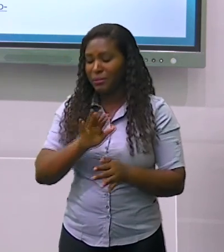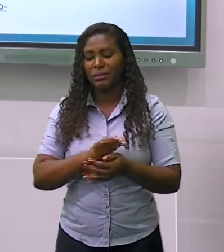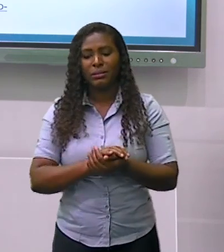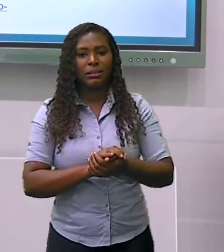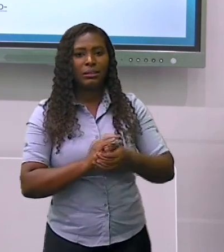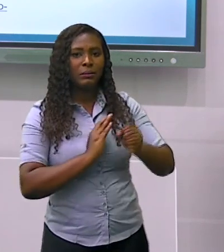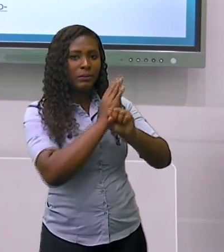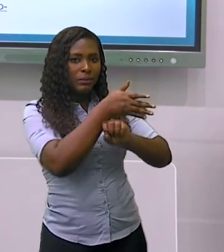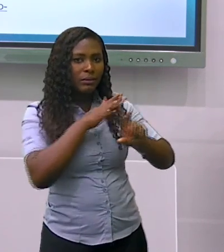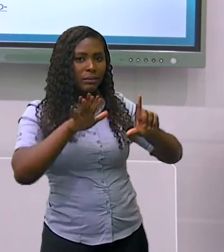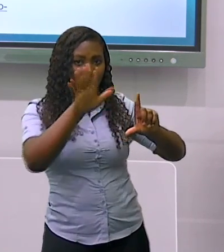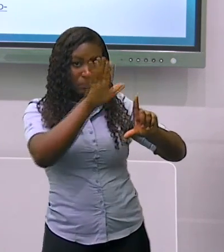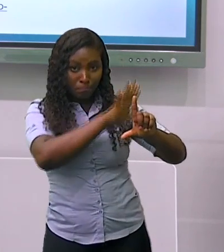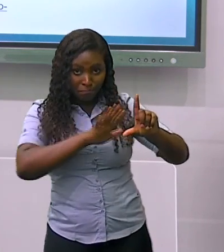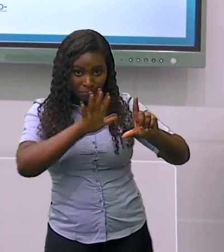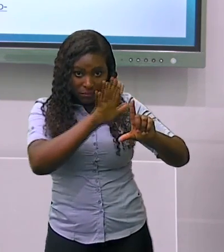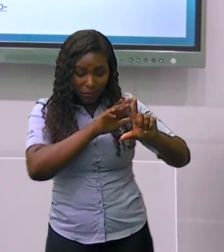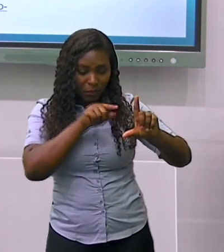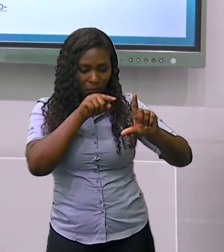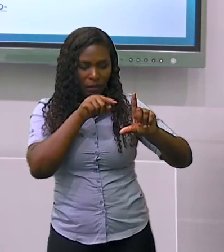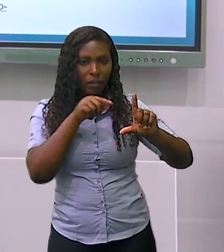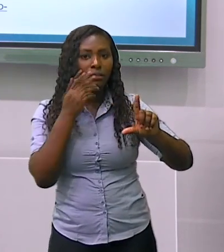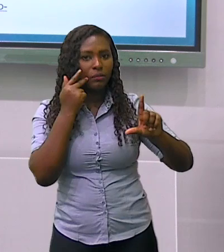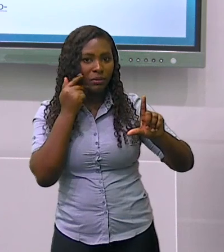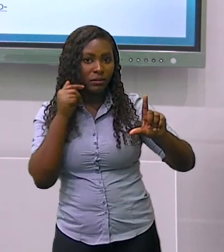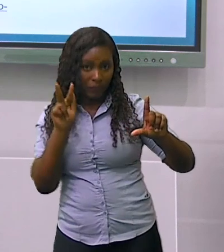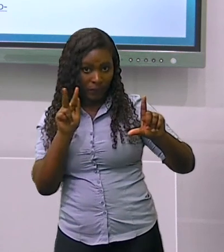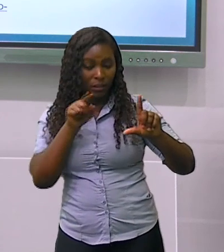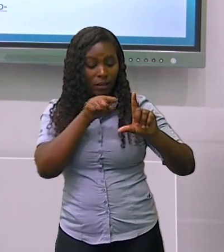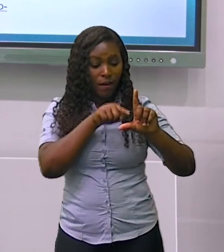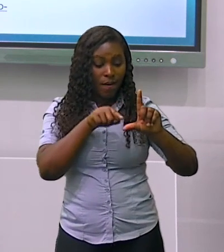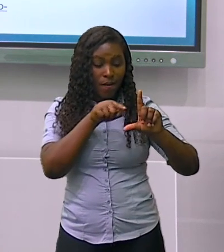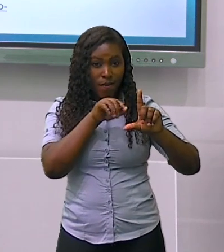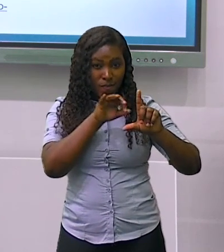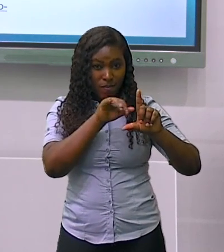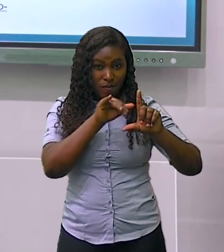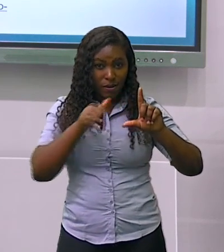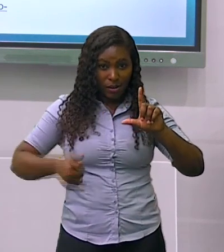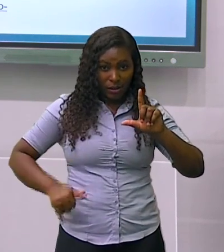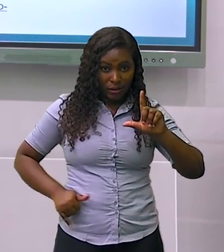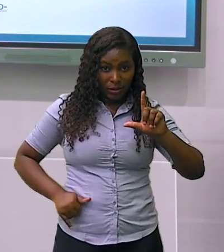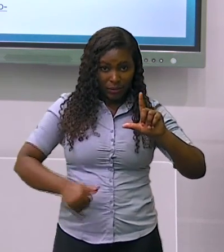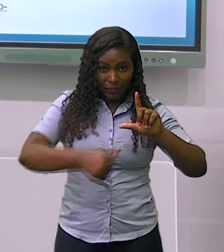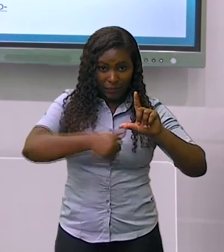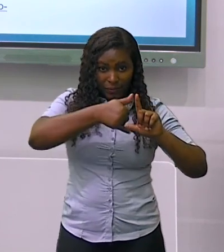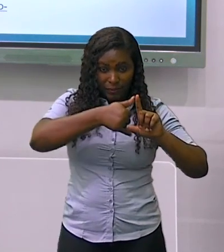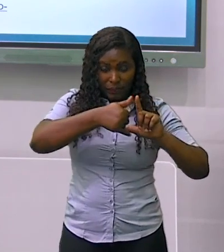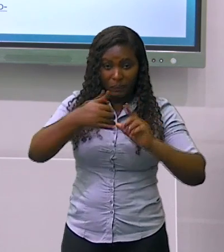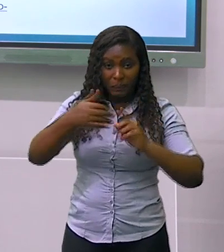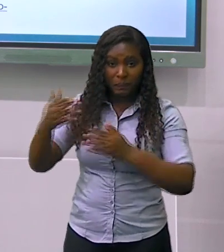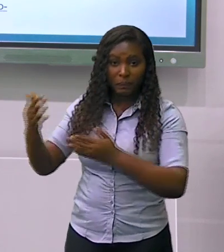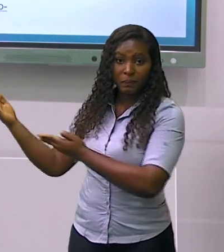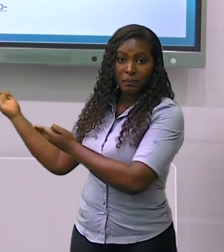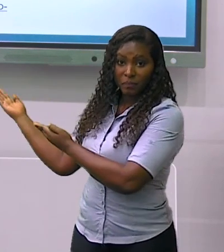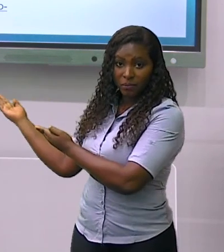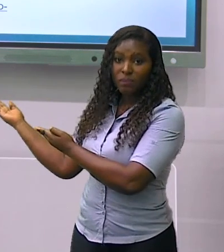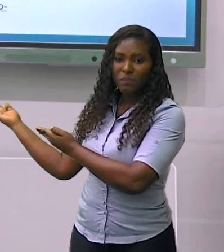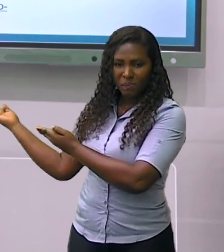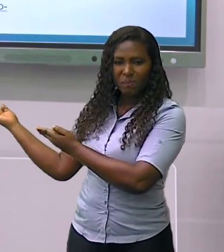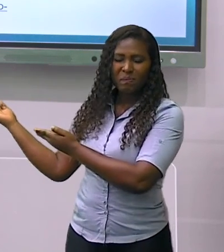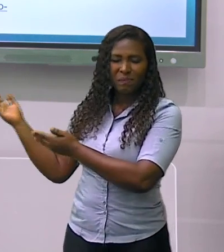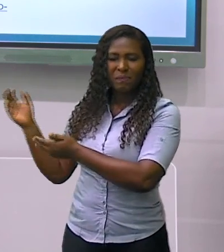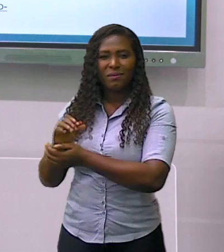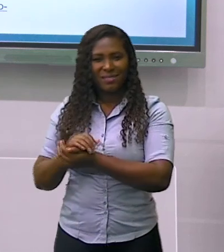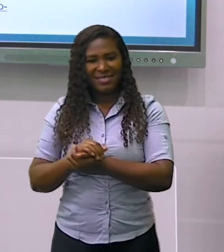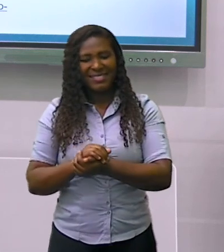as nossas atividades na plataforma SMED-GV, basta você apontar a câmera do seu celular na imagem que aparece